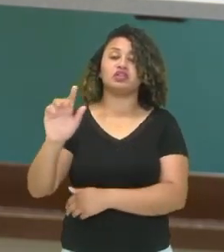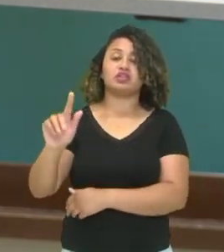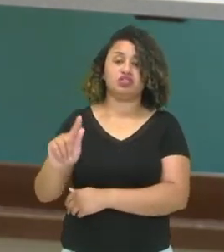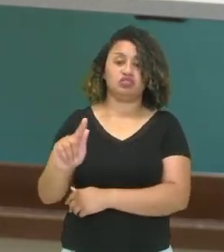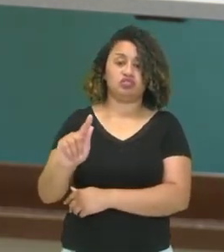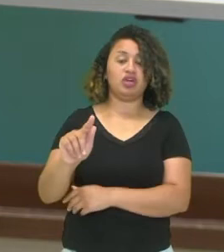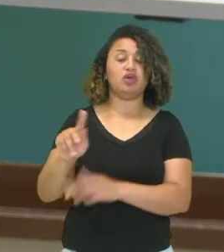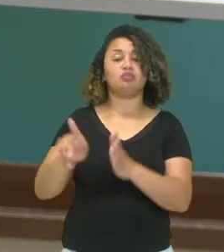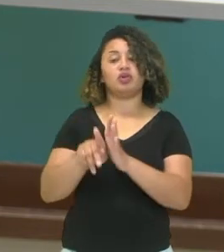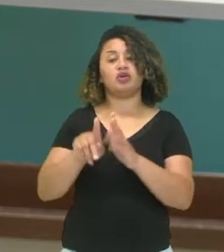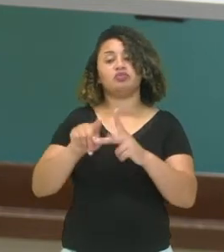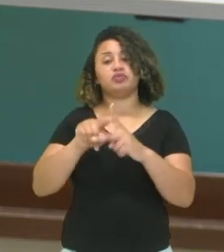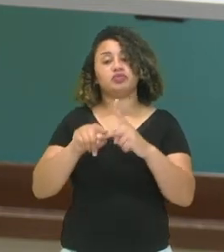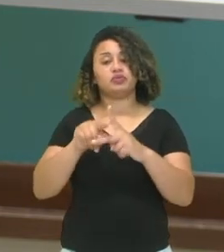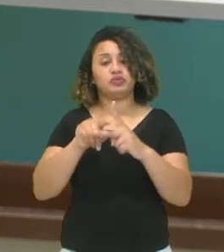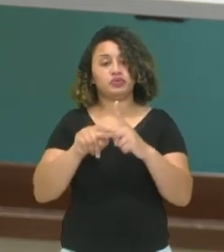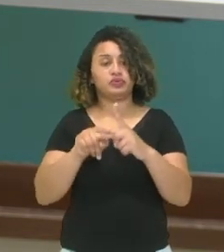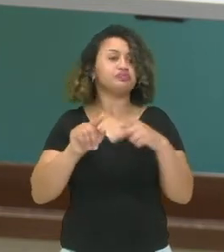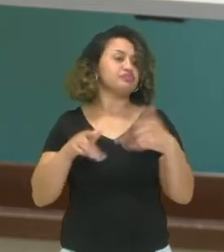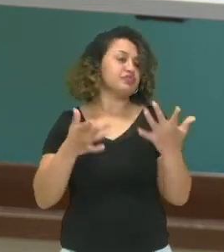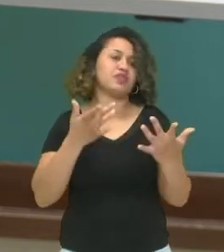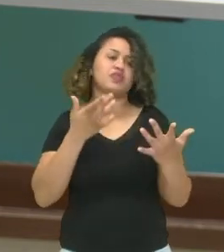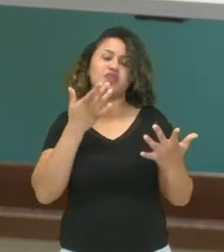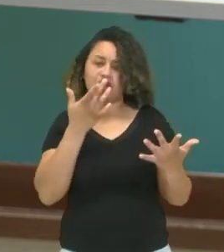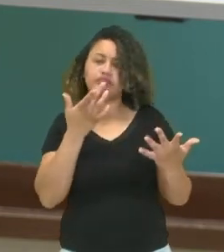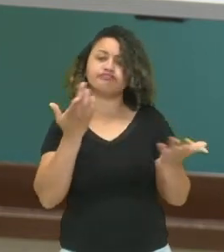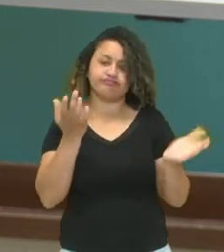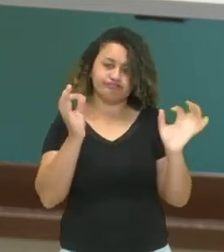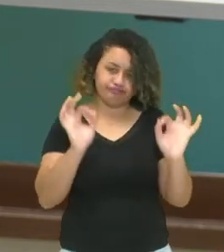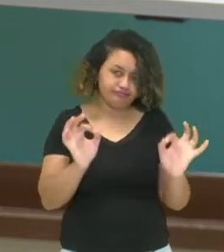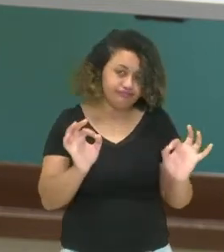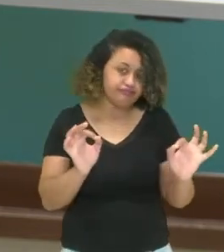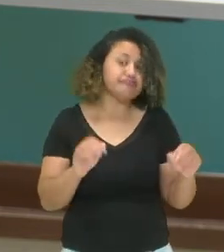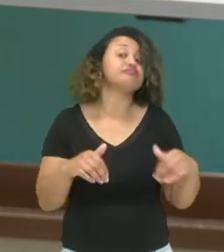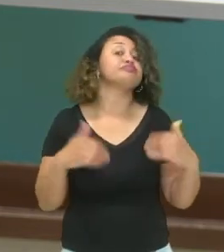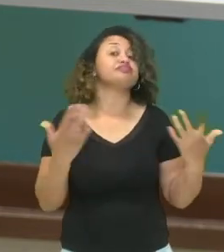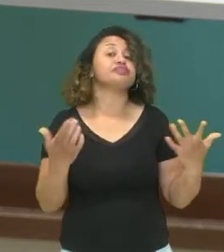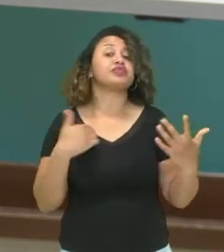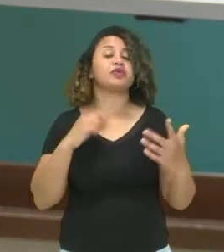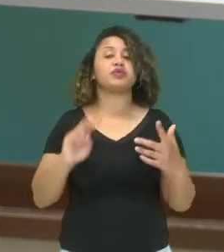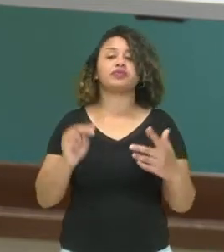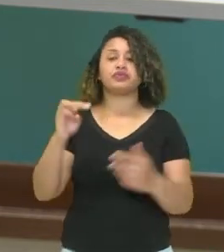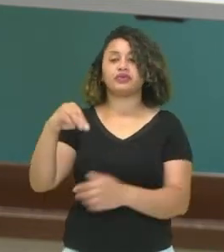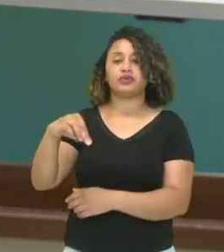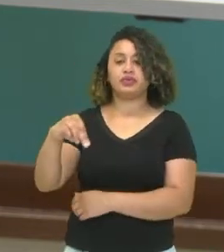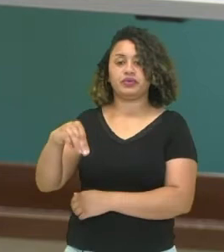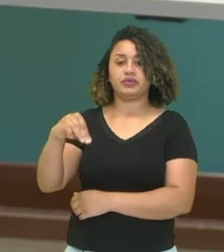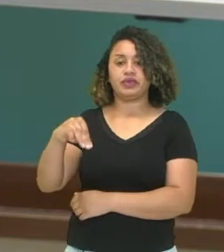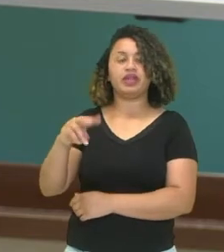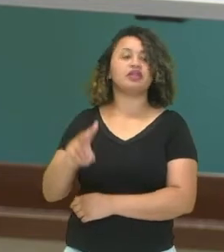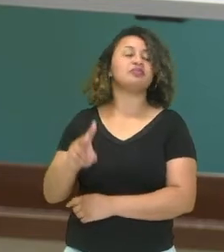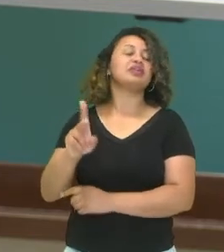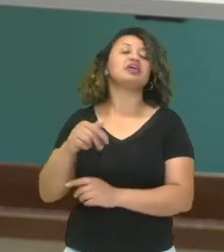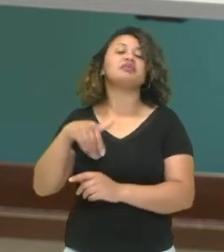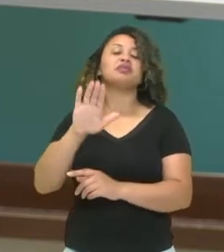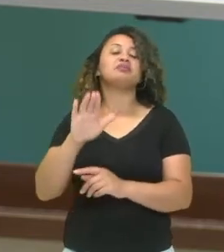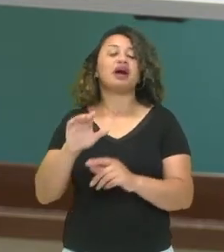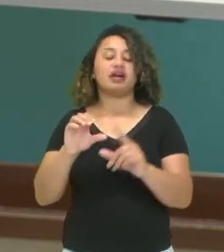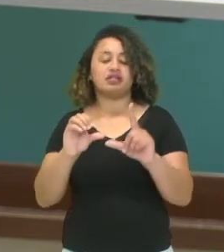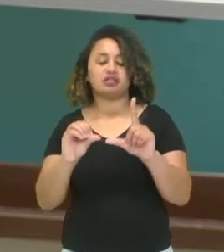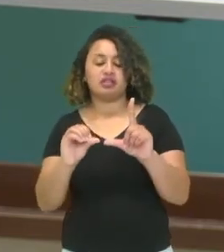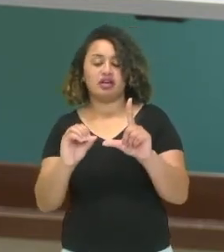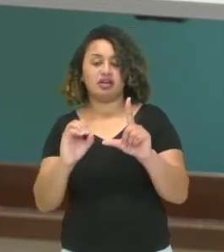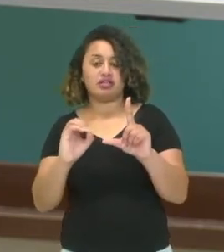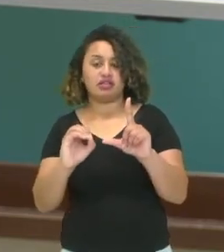do ângulo alfa. Fácil. Então, aqui, o valor de m sempre vai ser maior ou igual a